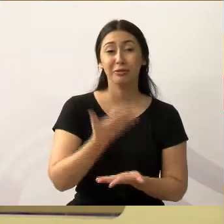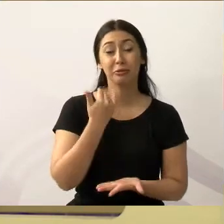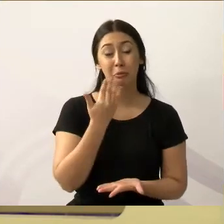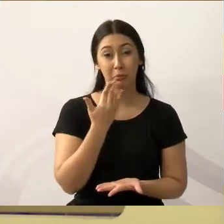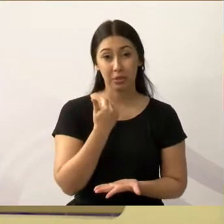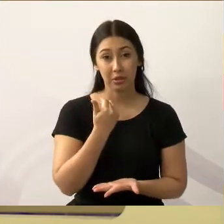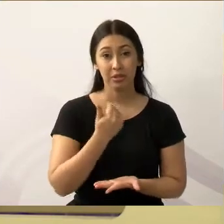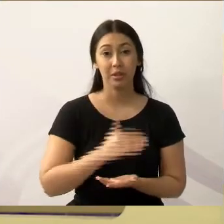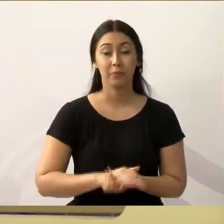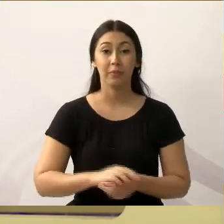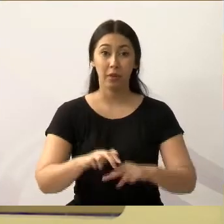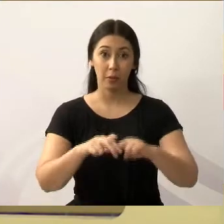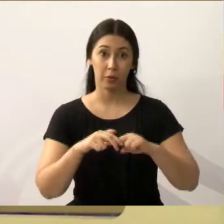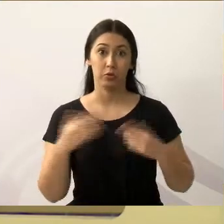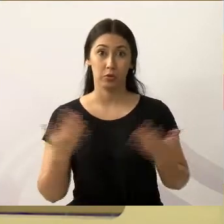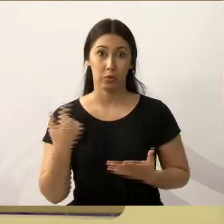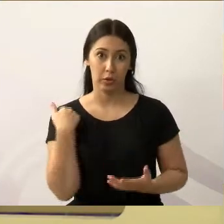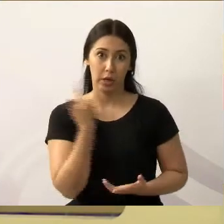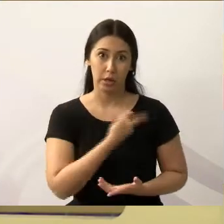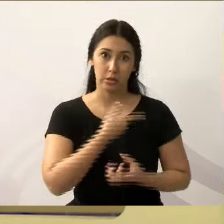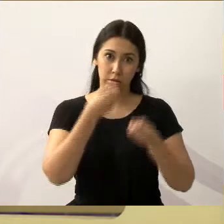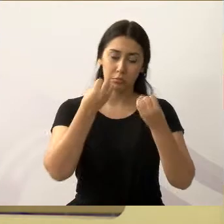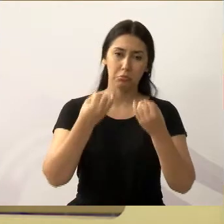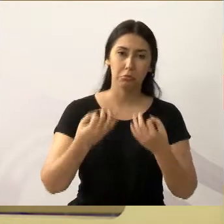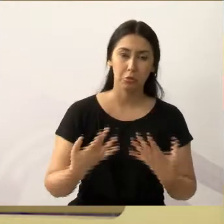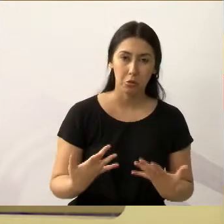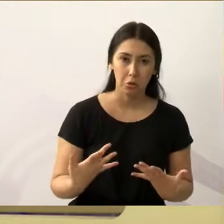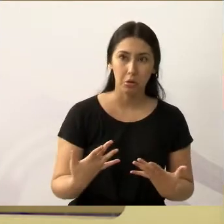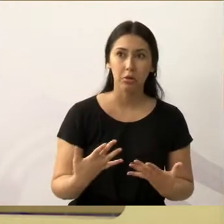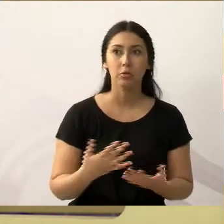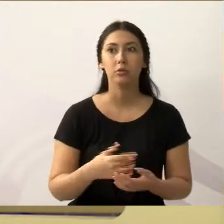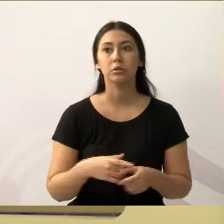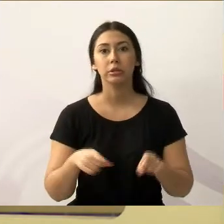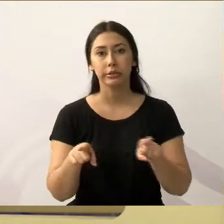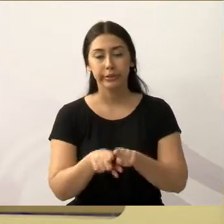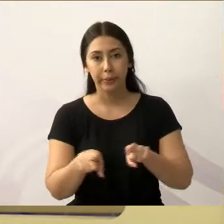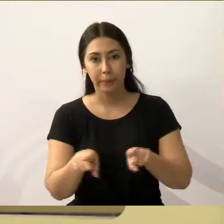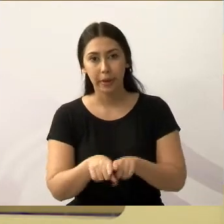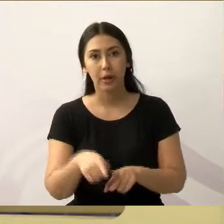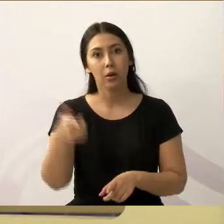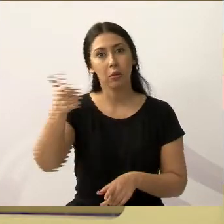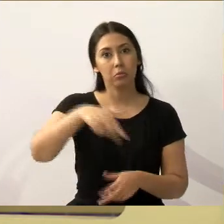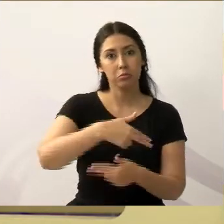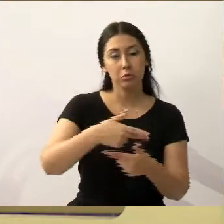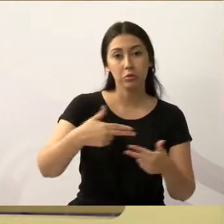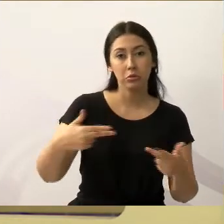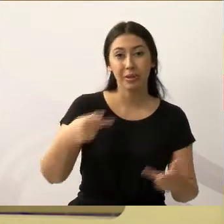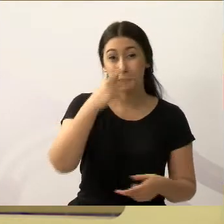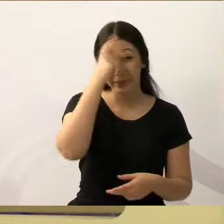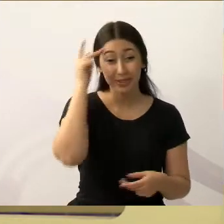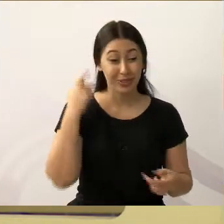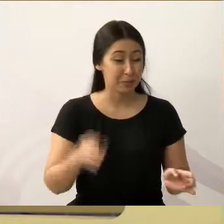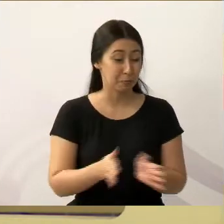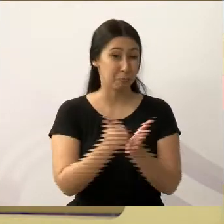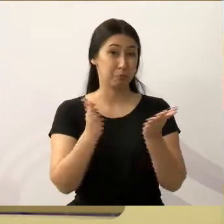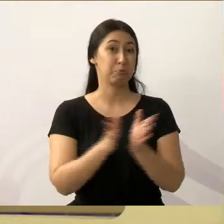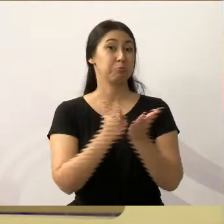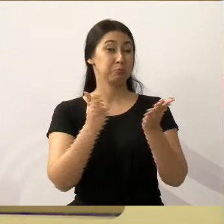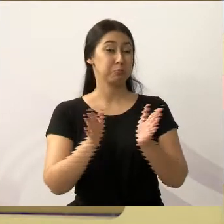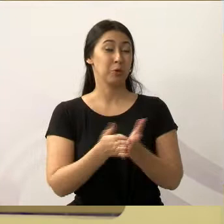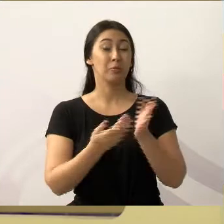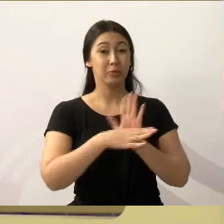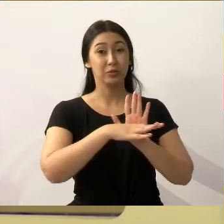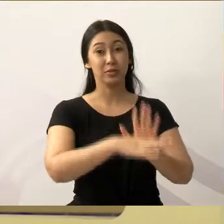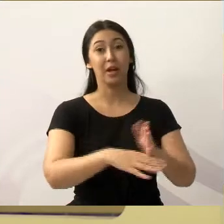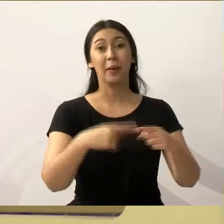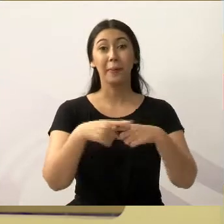alimentar. Então, hoje a gente está falando de outras categorias que estão enquadradas em pobreza e extrema pobreza, mas estamos falando também